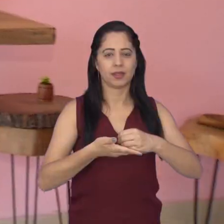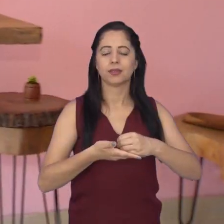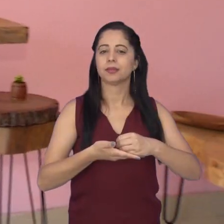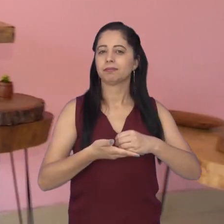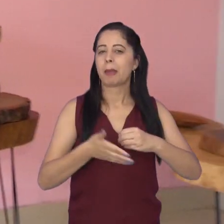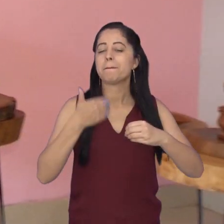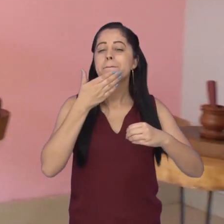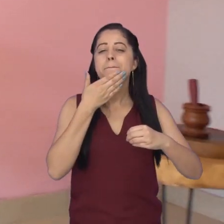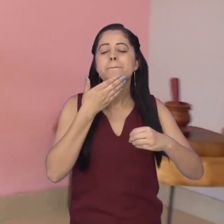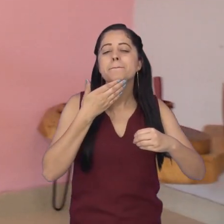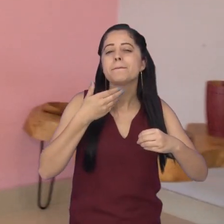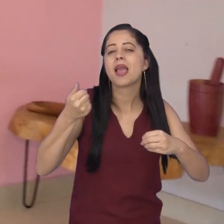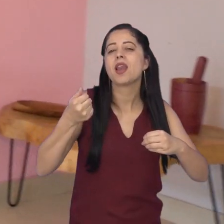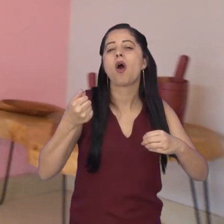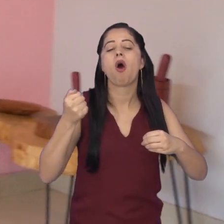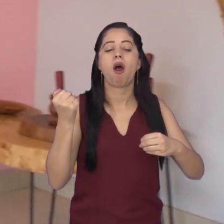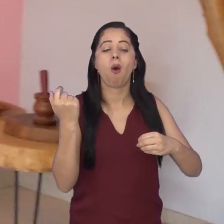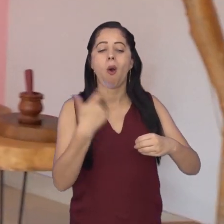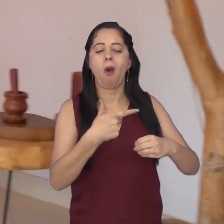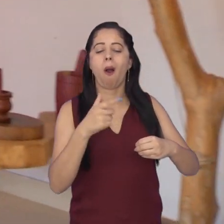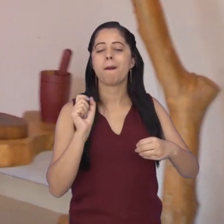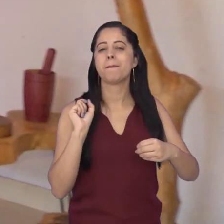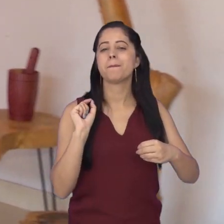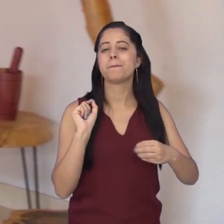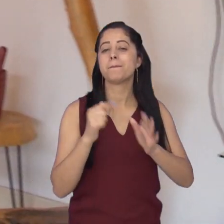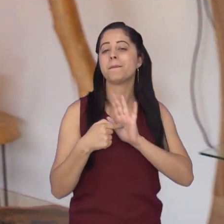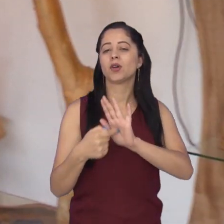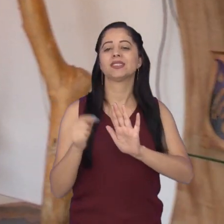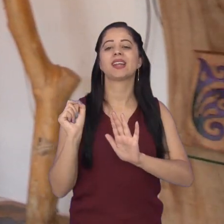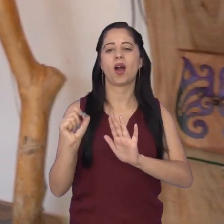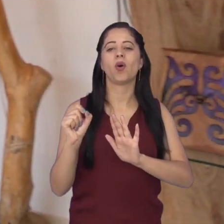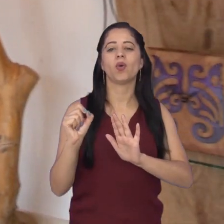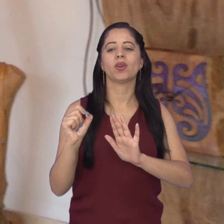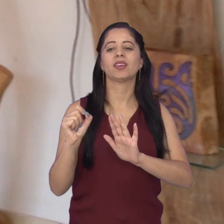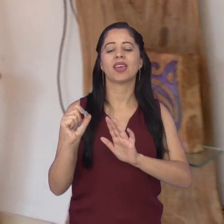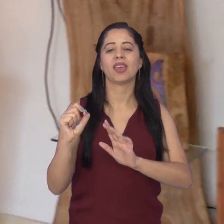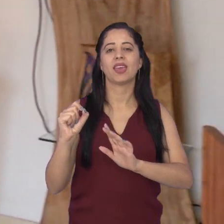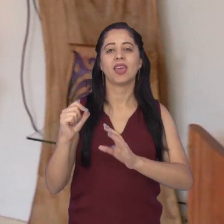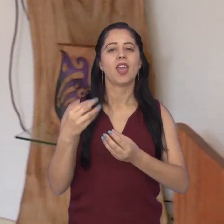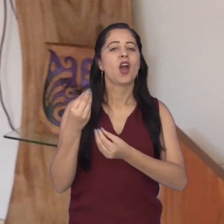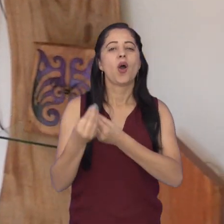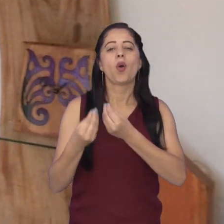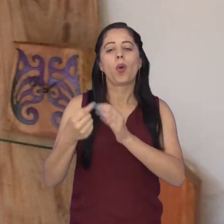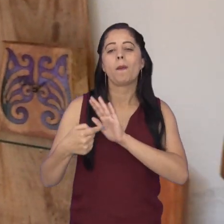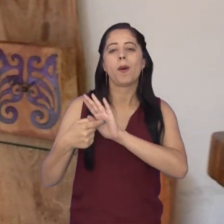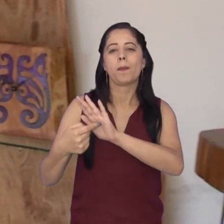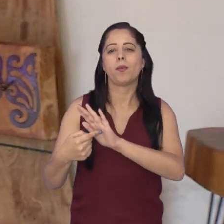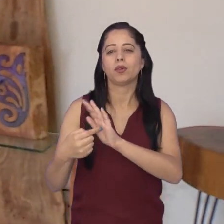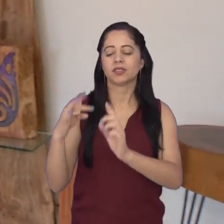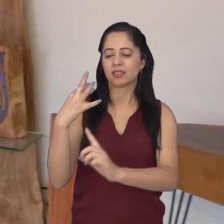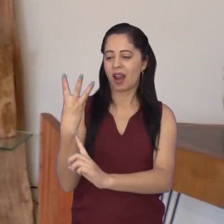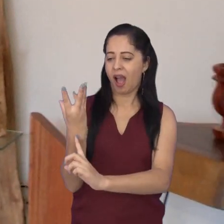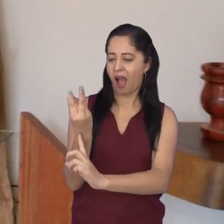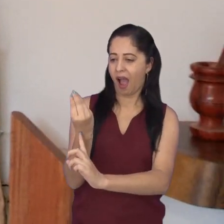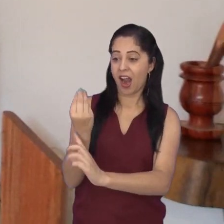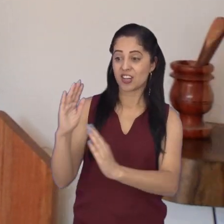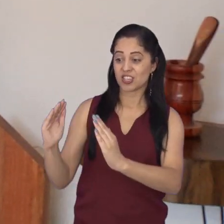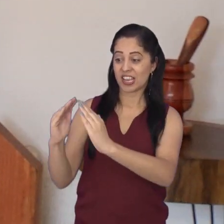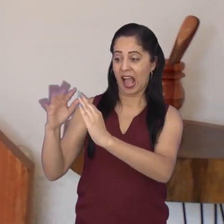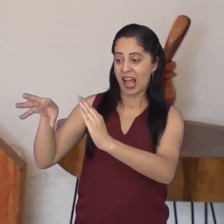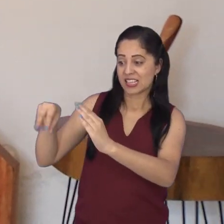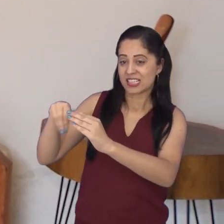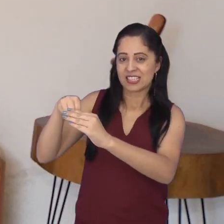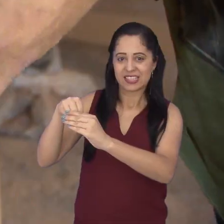E nada melhor do que mostrar por meio da arte extraída da natureza como levar um pouquinho do campo para as